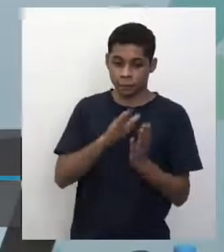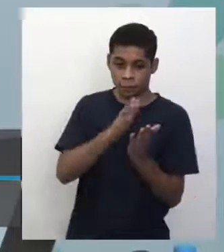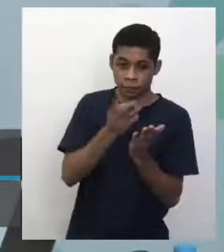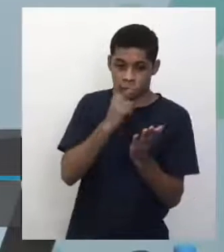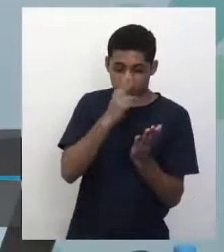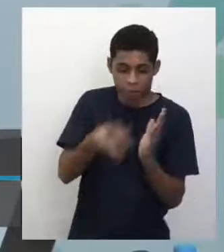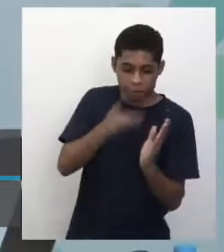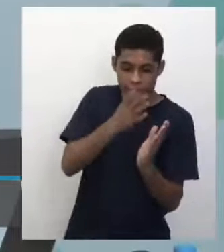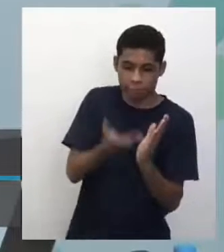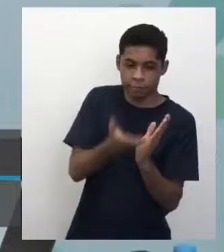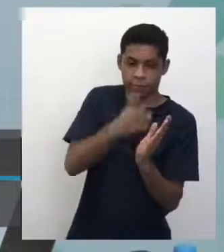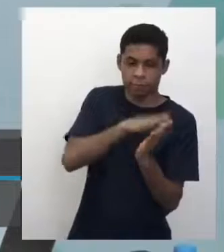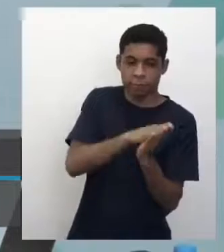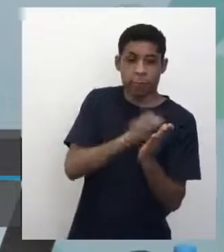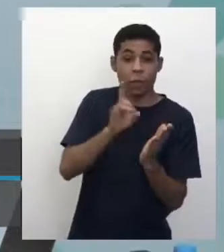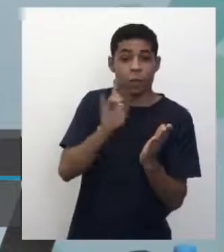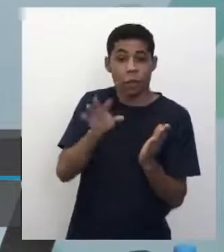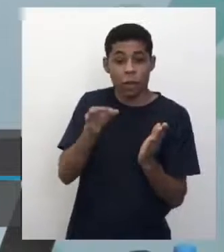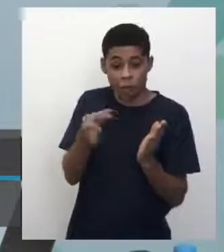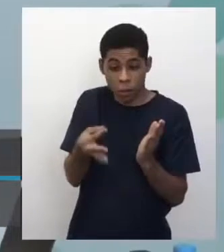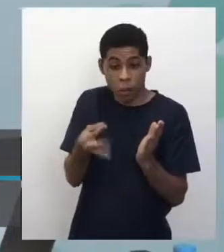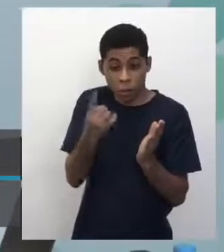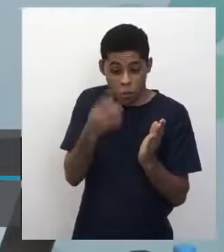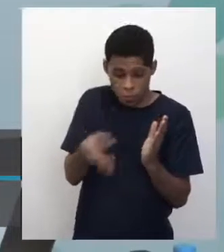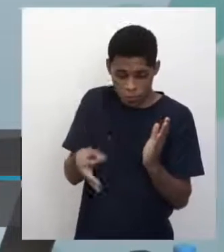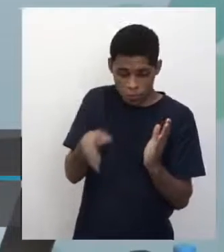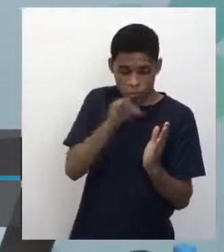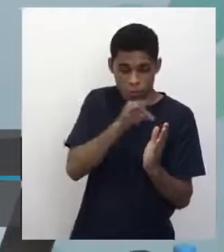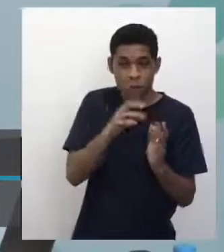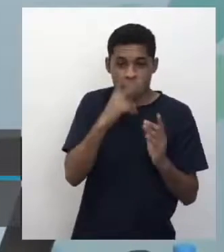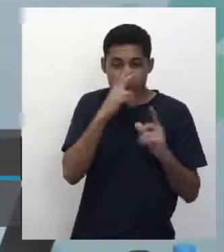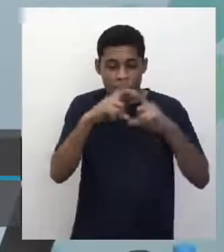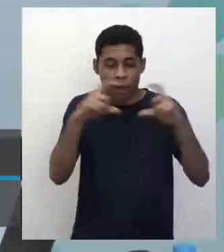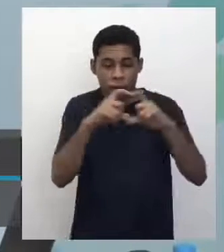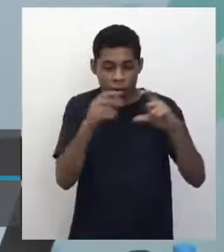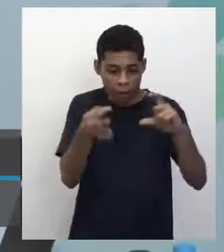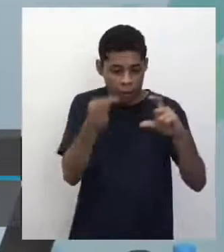inteira, você vai virar só um pedacinho da página, que vai ter uma frase.